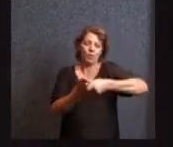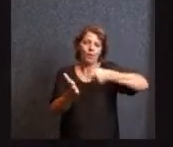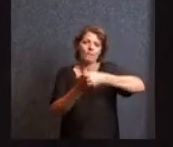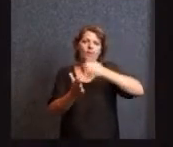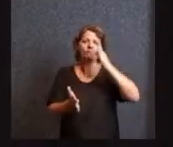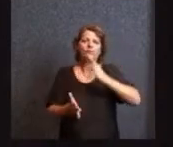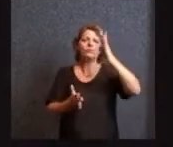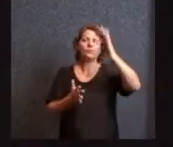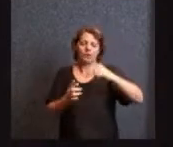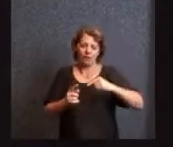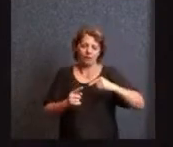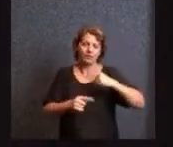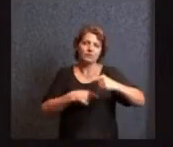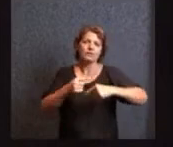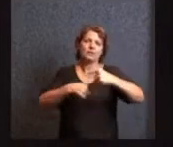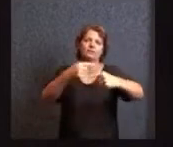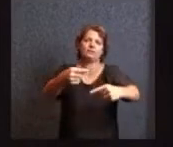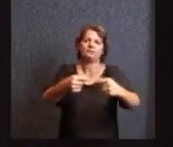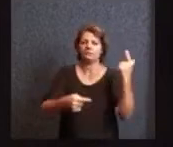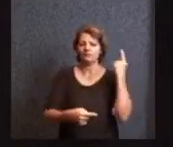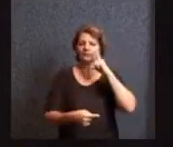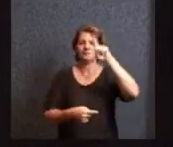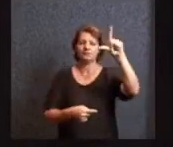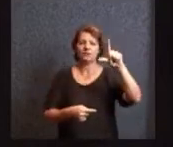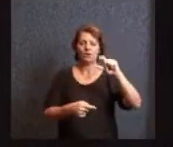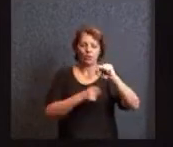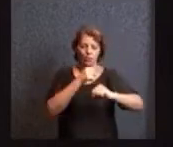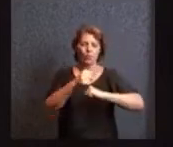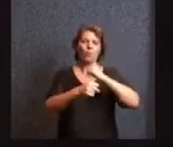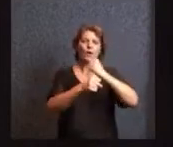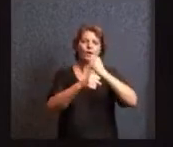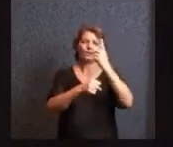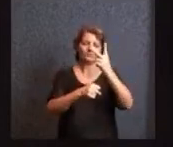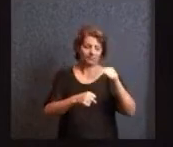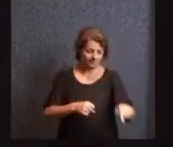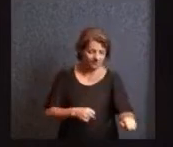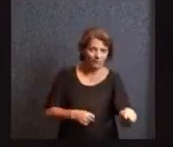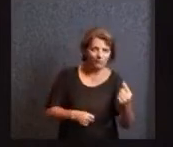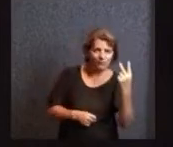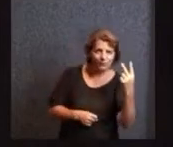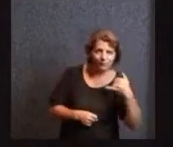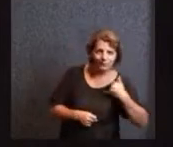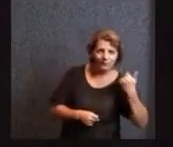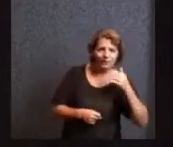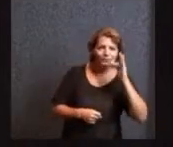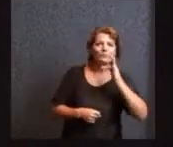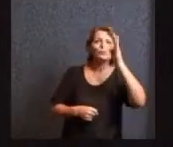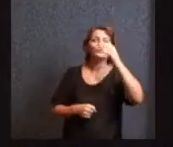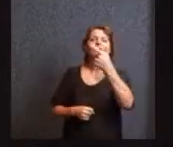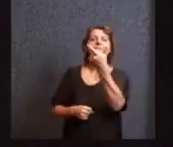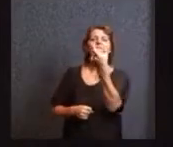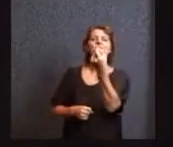futuras gerações que hoje nós estamos recebendo com 2 anos e que daqui a 20 anos vai estar